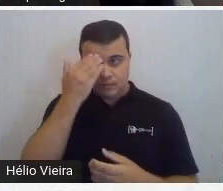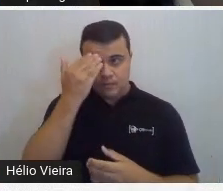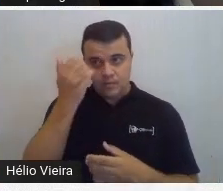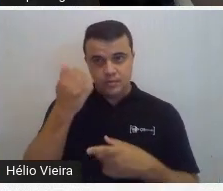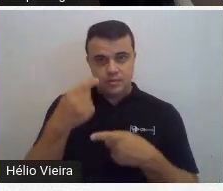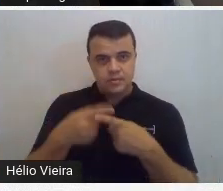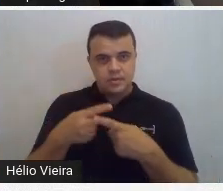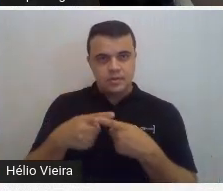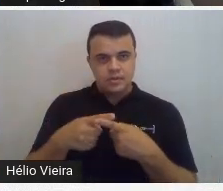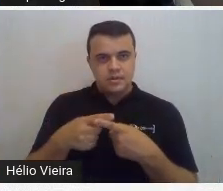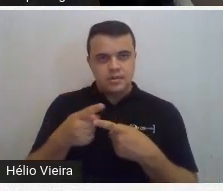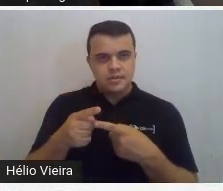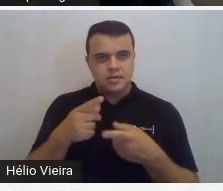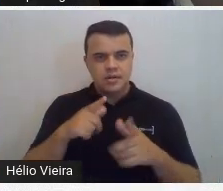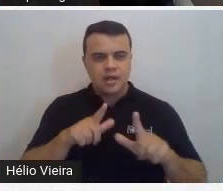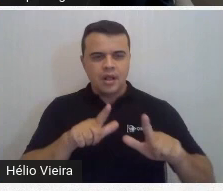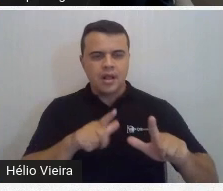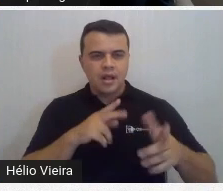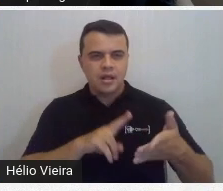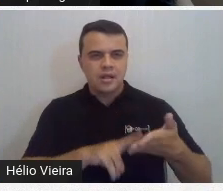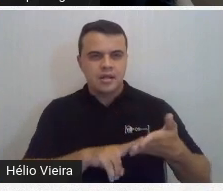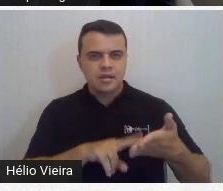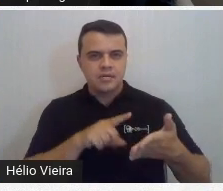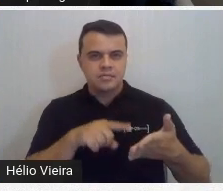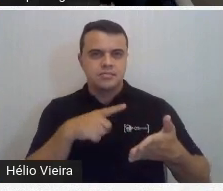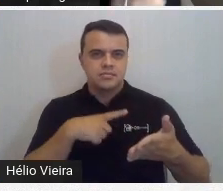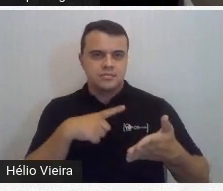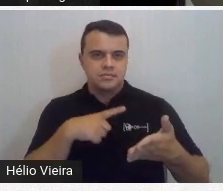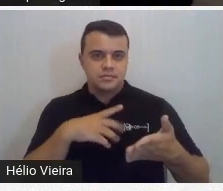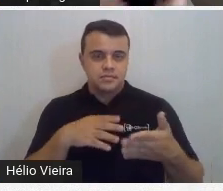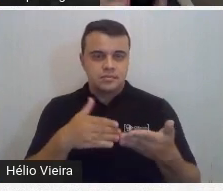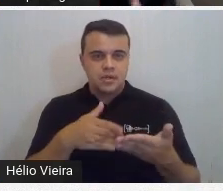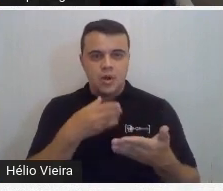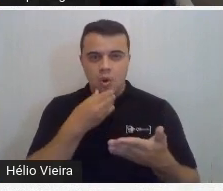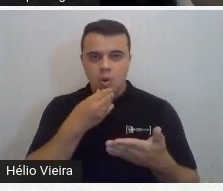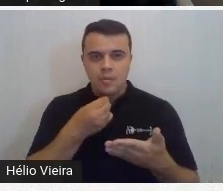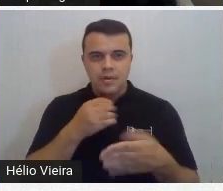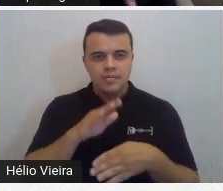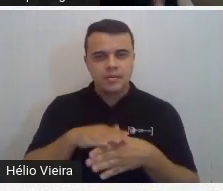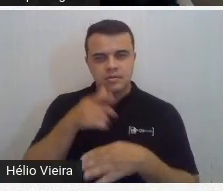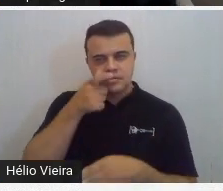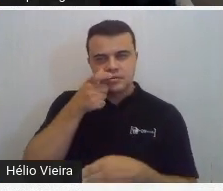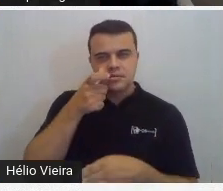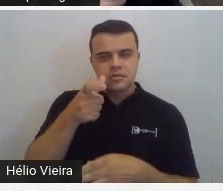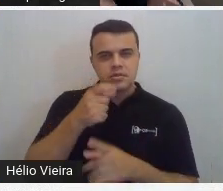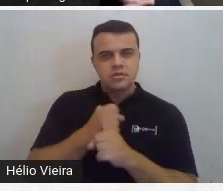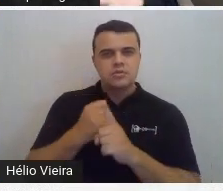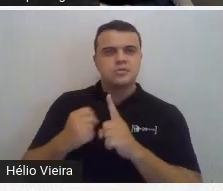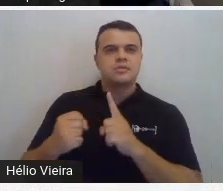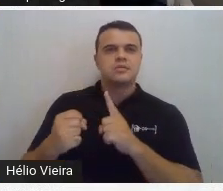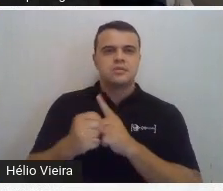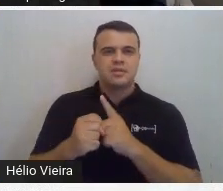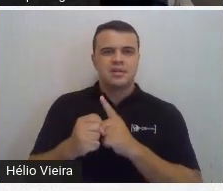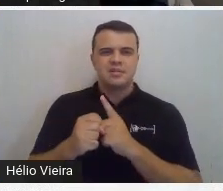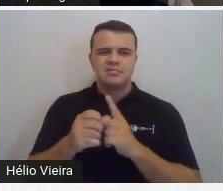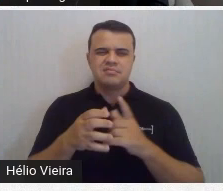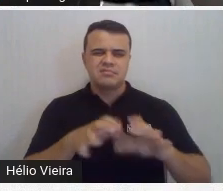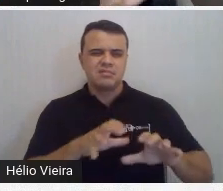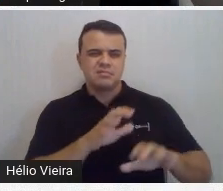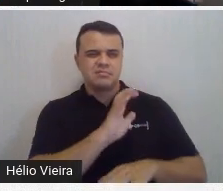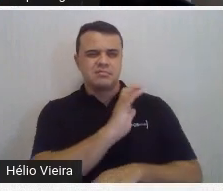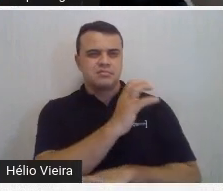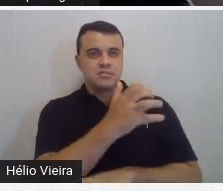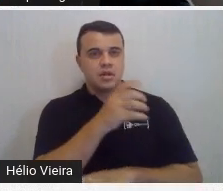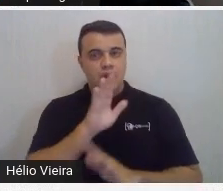seus cartazes de publicidade do Moulin Rouge, e é um homem que está mais interessado na sociedade do que na natureza.